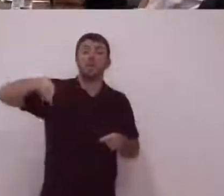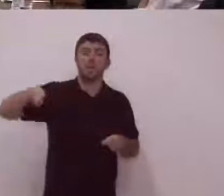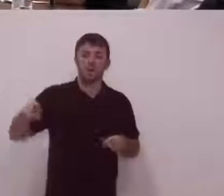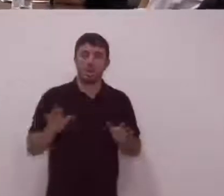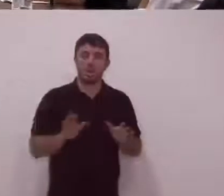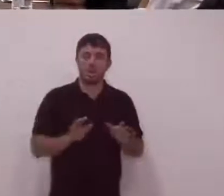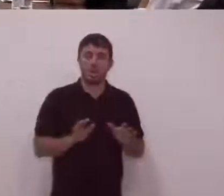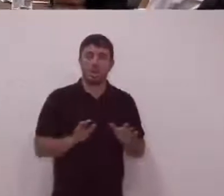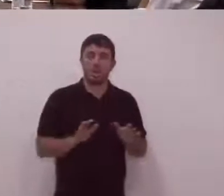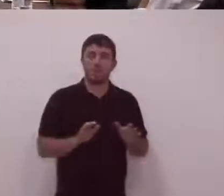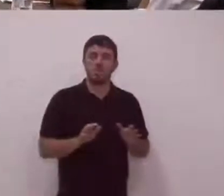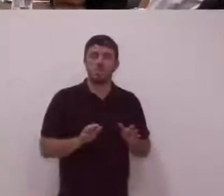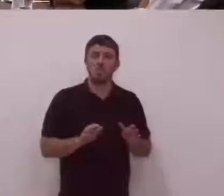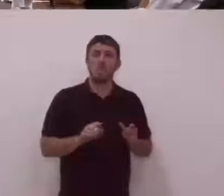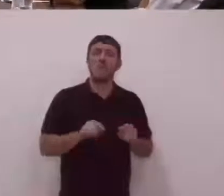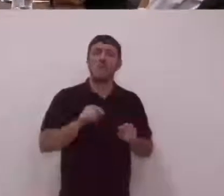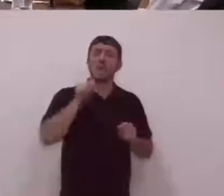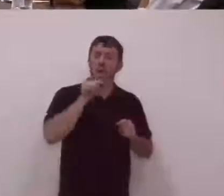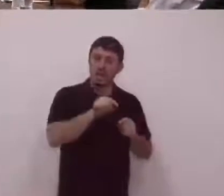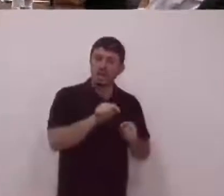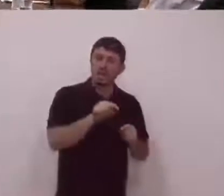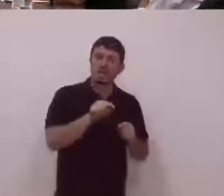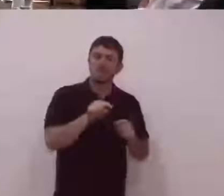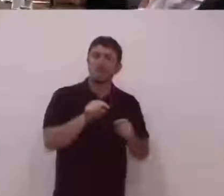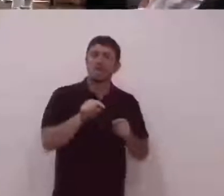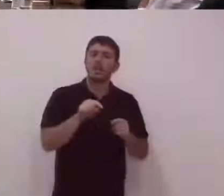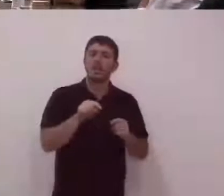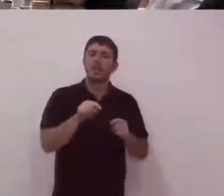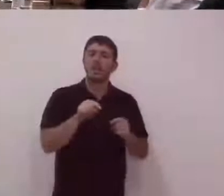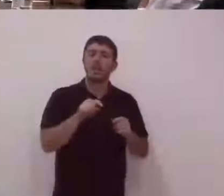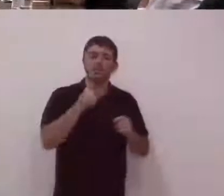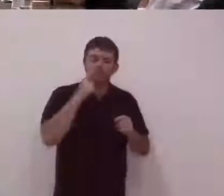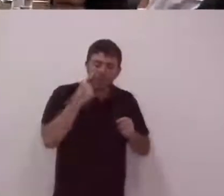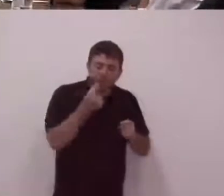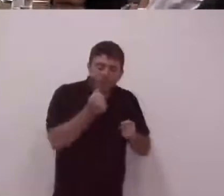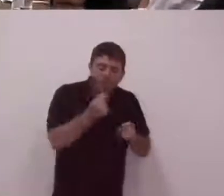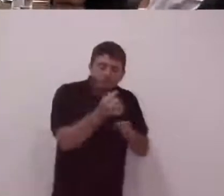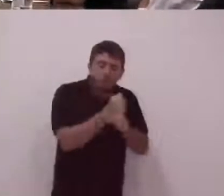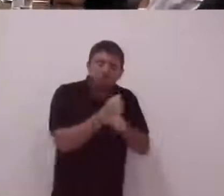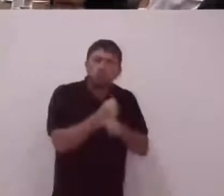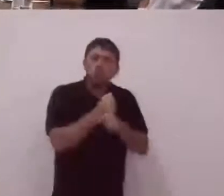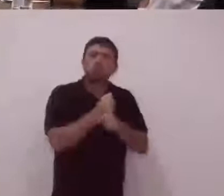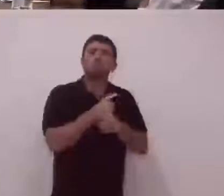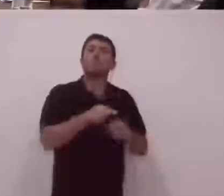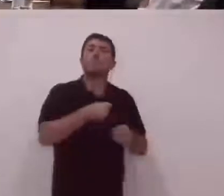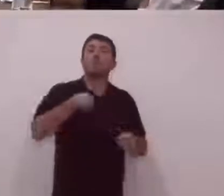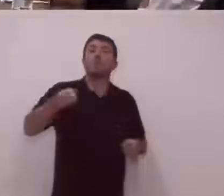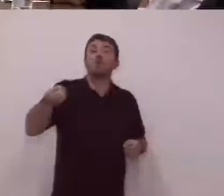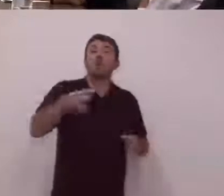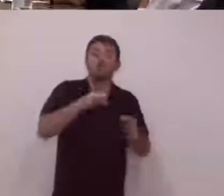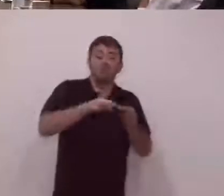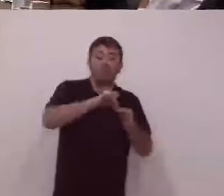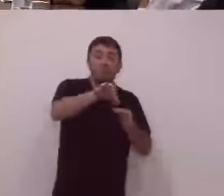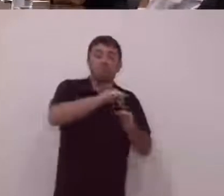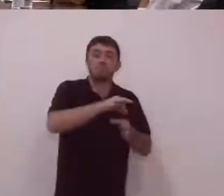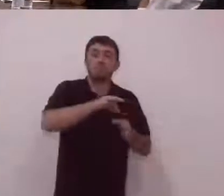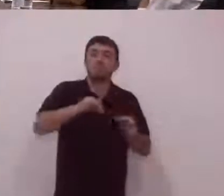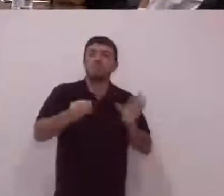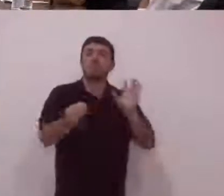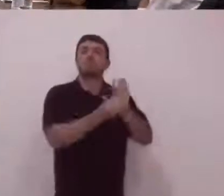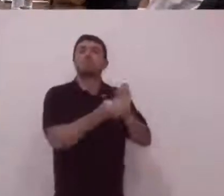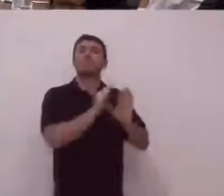de um novo BITS, de nº 159,16, com uma nova metragem declarada 142